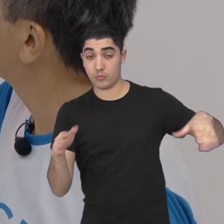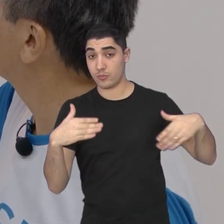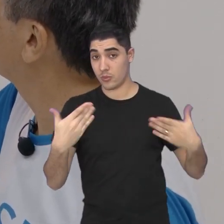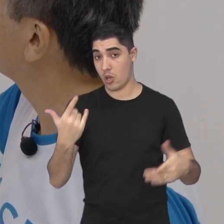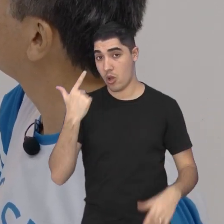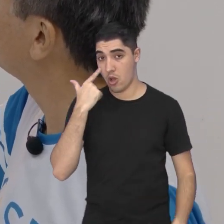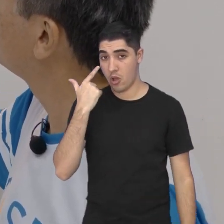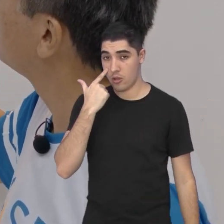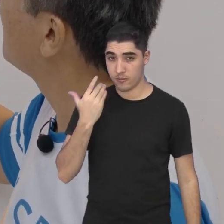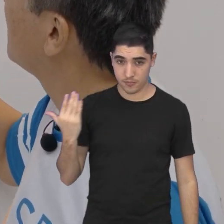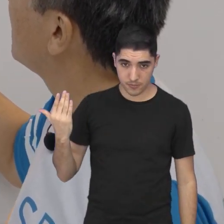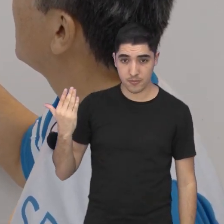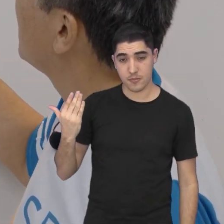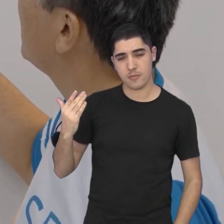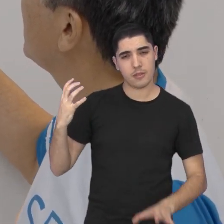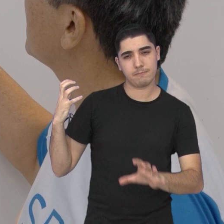Então,